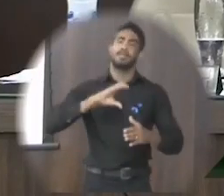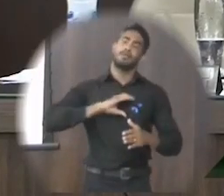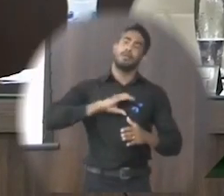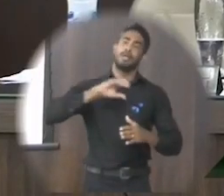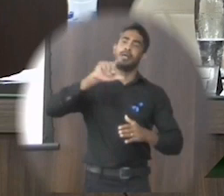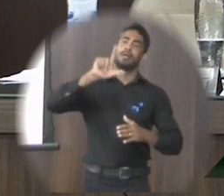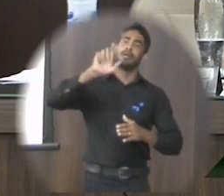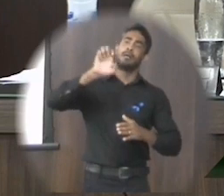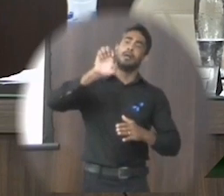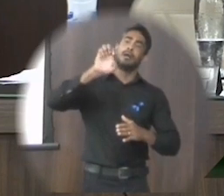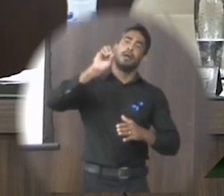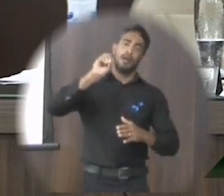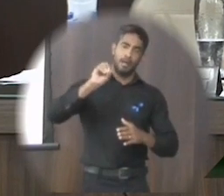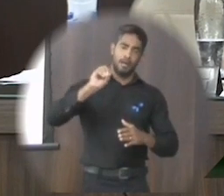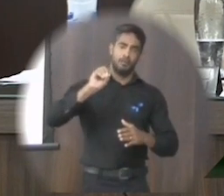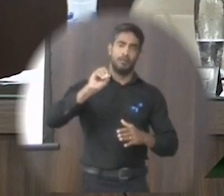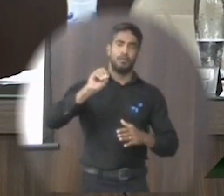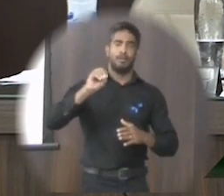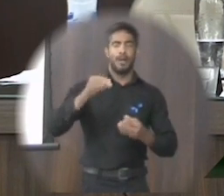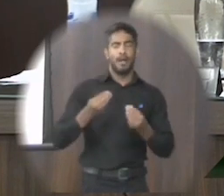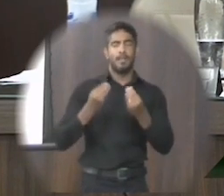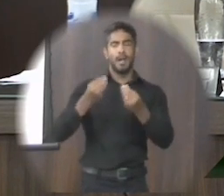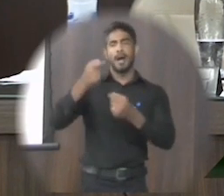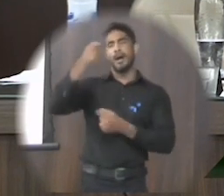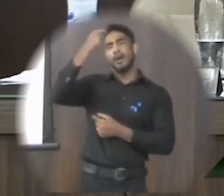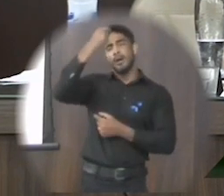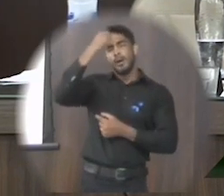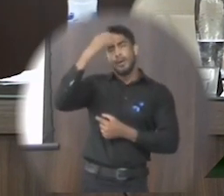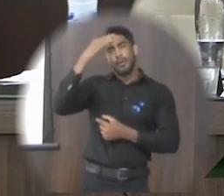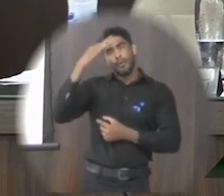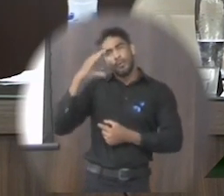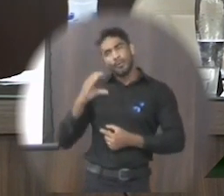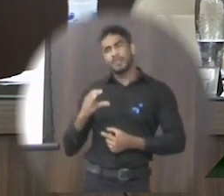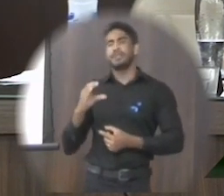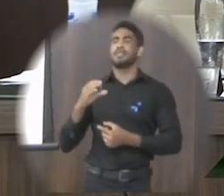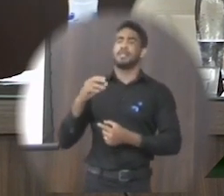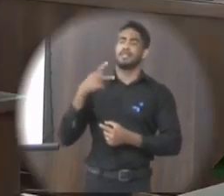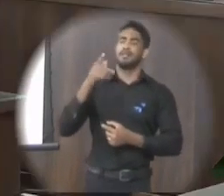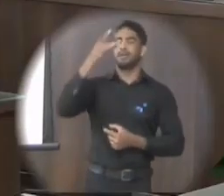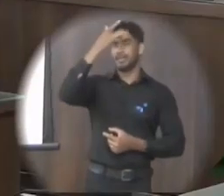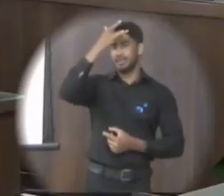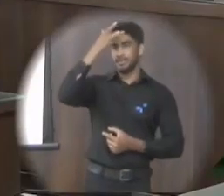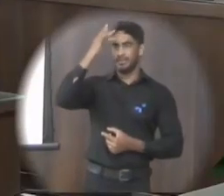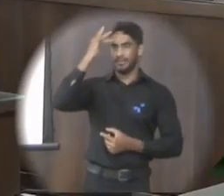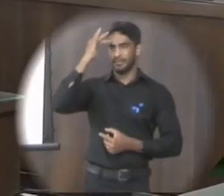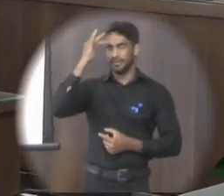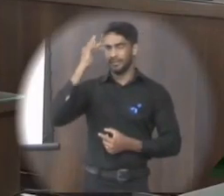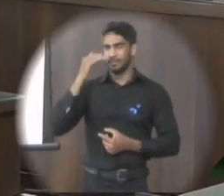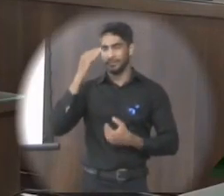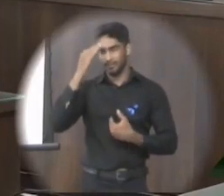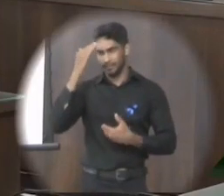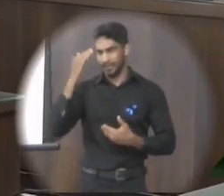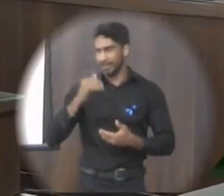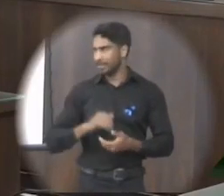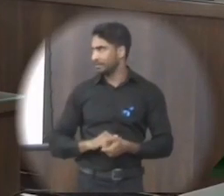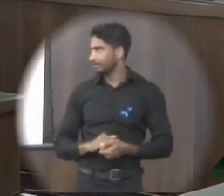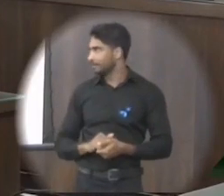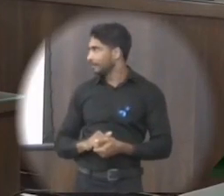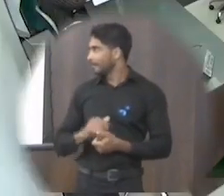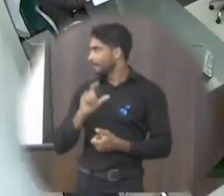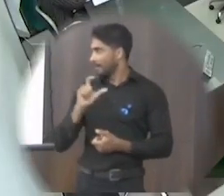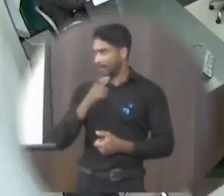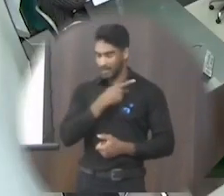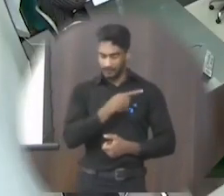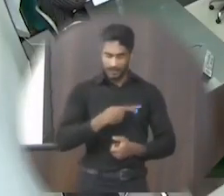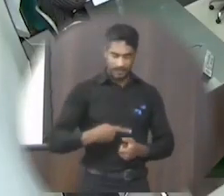trazer esse momento de conscientização para a população através de um projeto de lei. Parabéns. Obrigado. Com a palavra, senhor